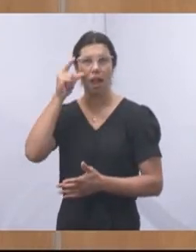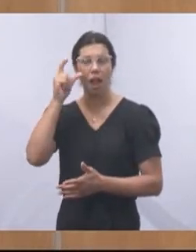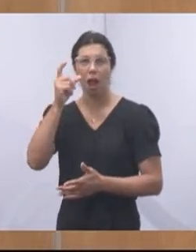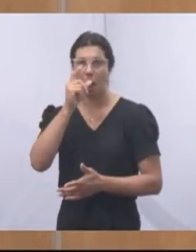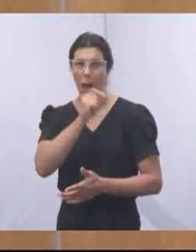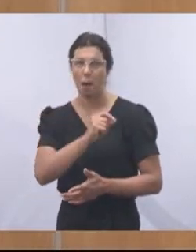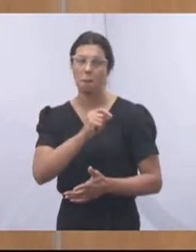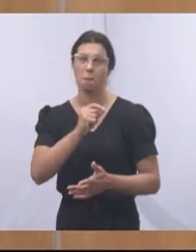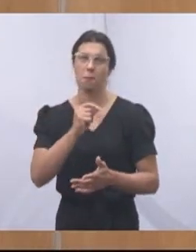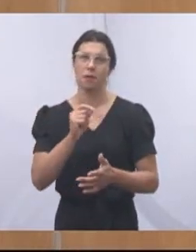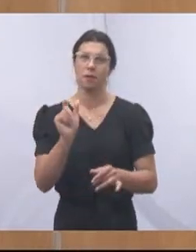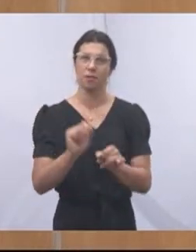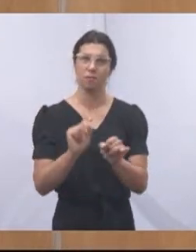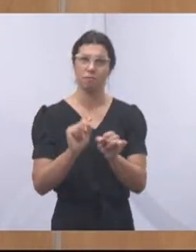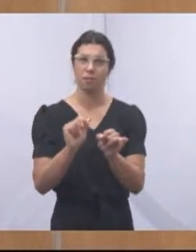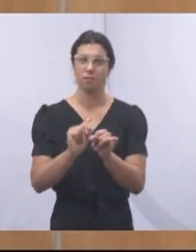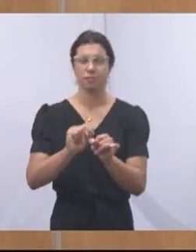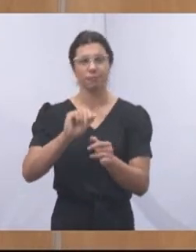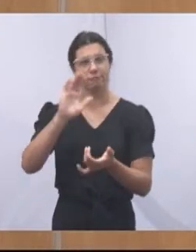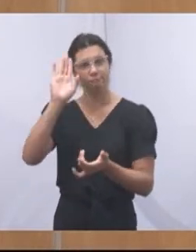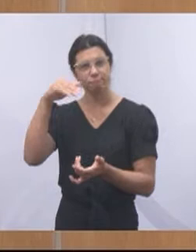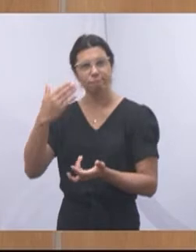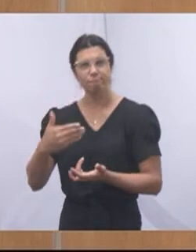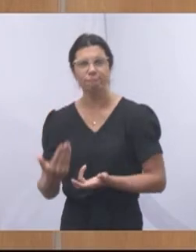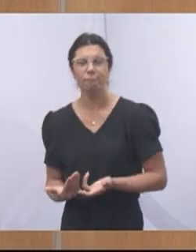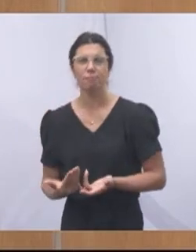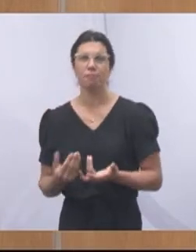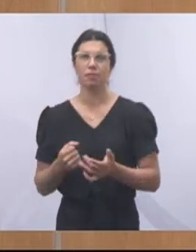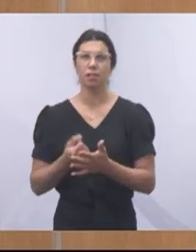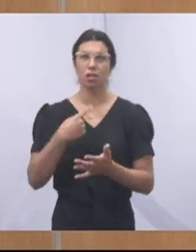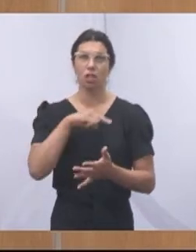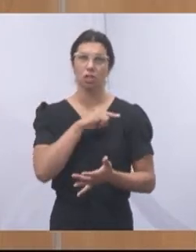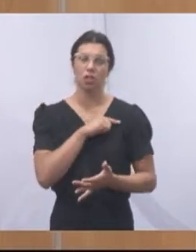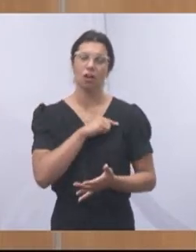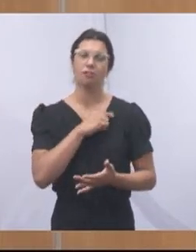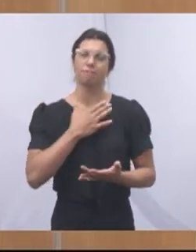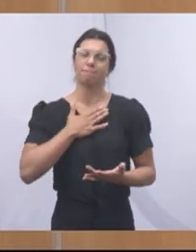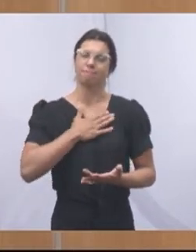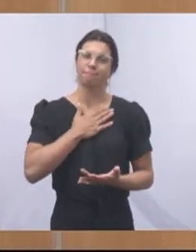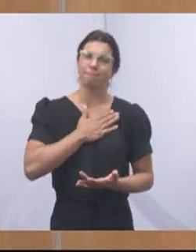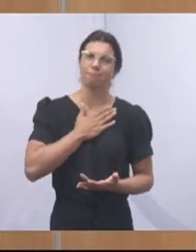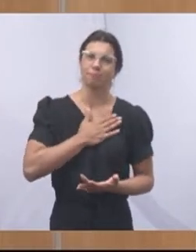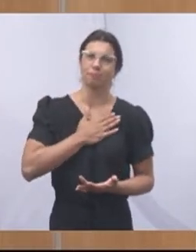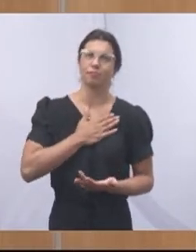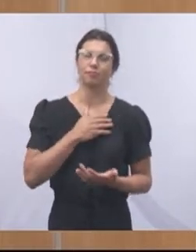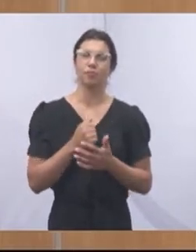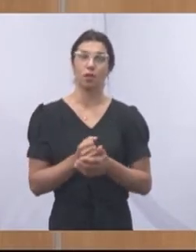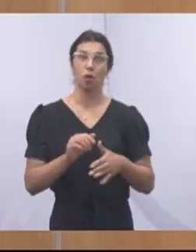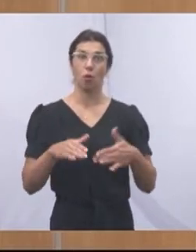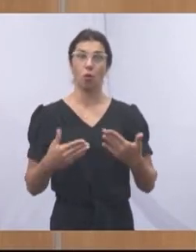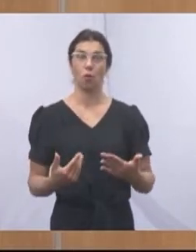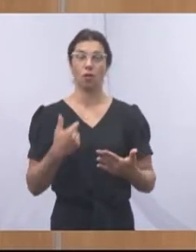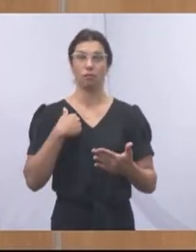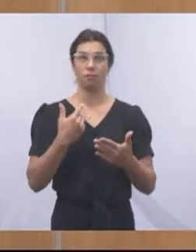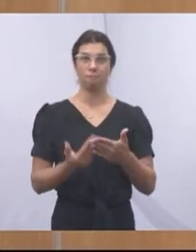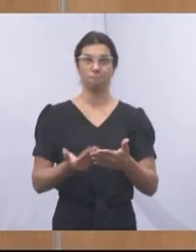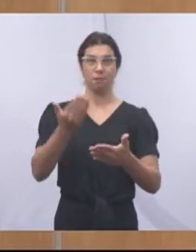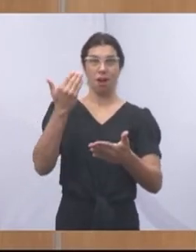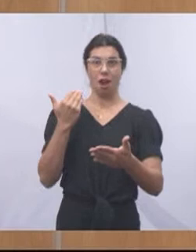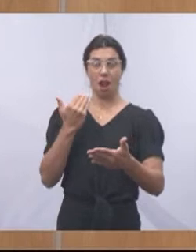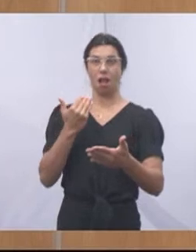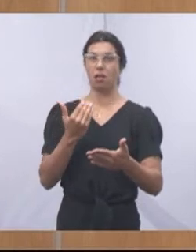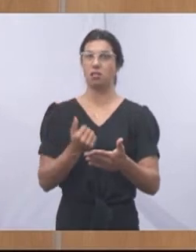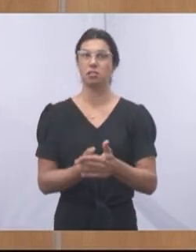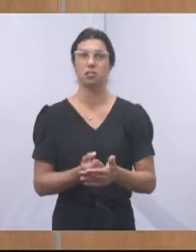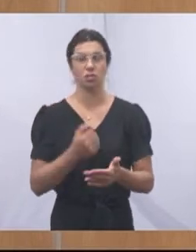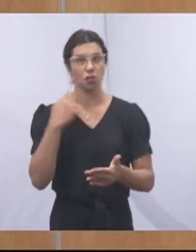de poder fazer essa homenagem, isso aí, para nós, é muito gratificante. Quando eu estava para o lado de fora e não era